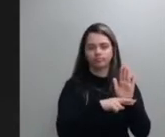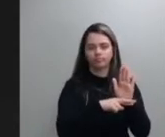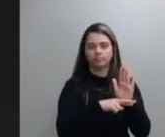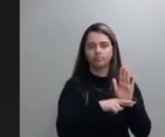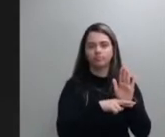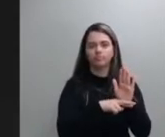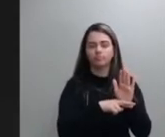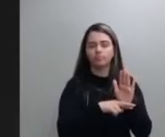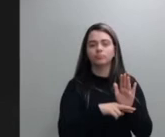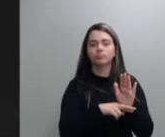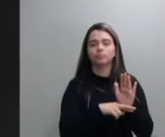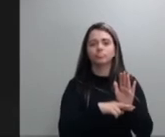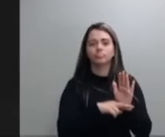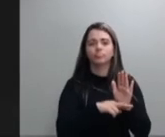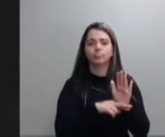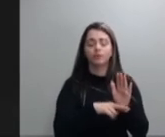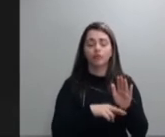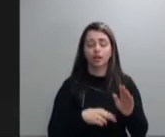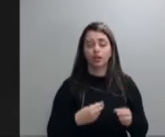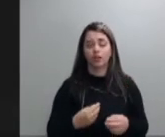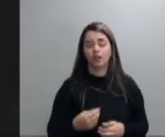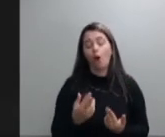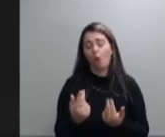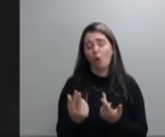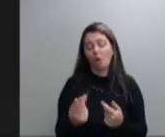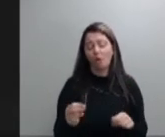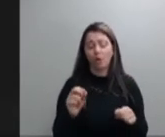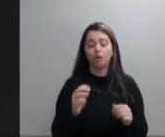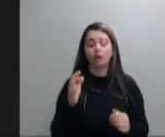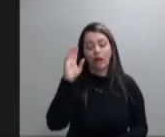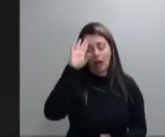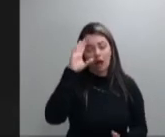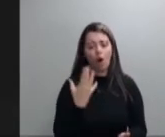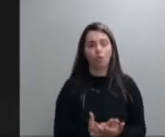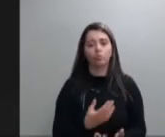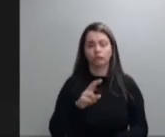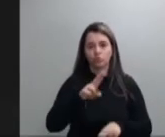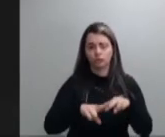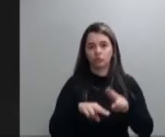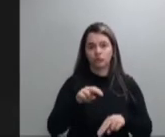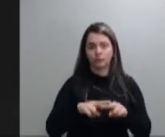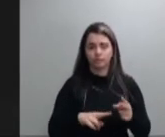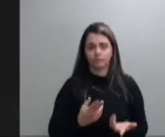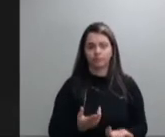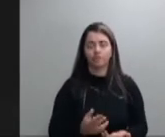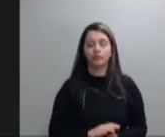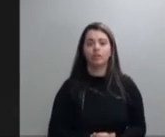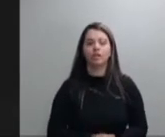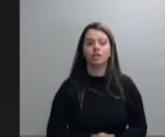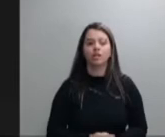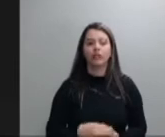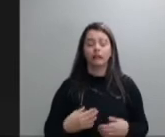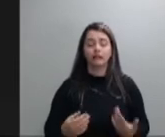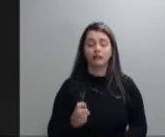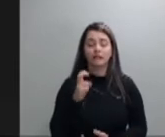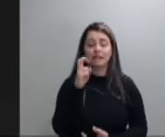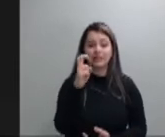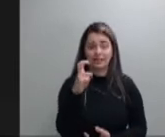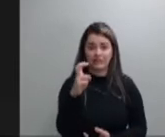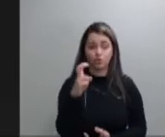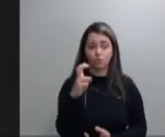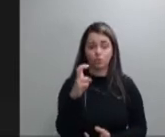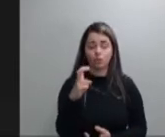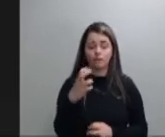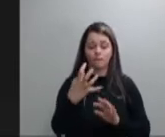extemporaneamente como ocorreu no caso em exame argumenta-se ainda que o ato questionado constitui simples decorrência da